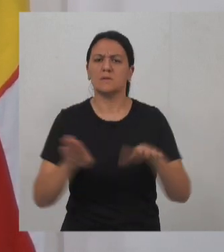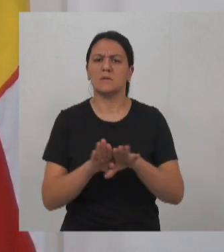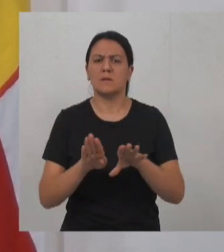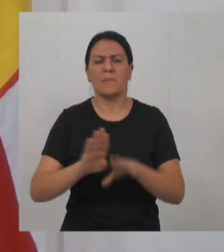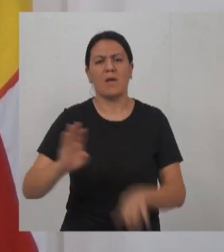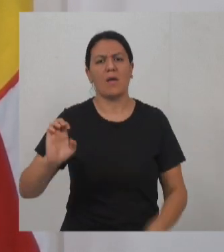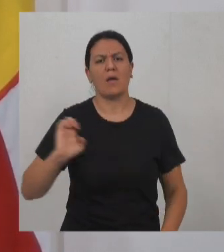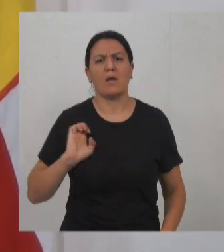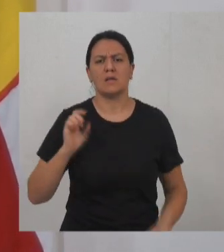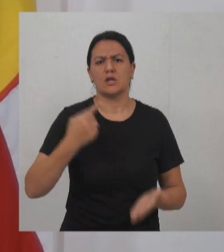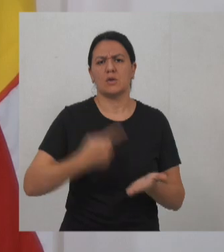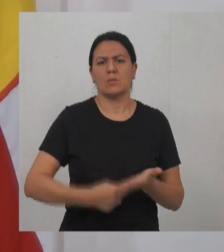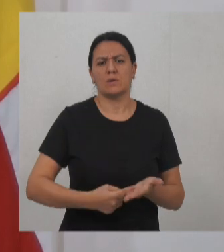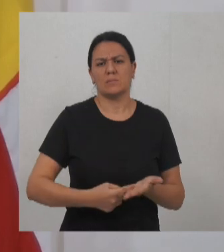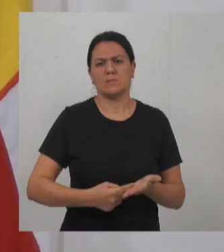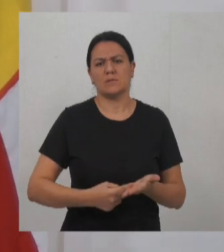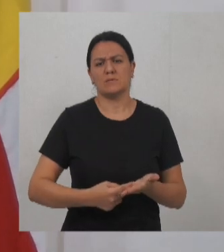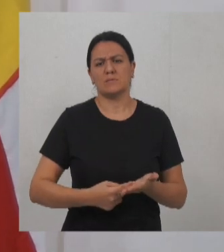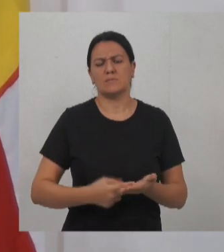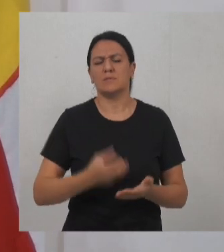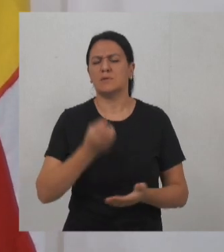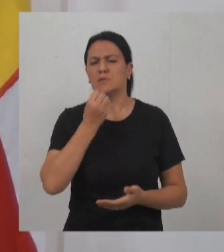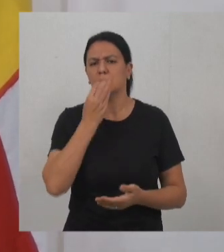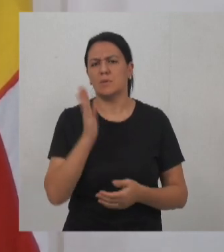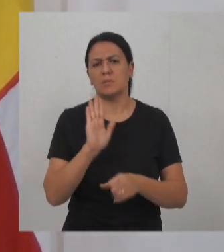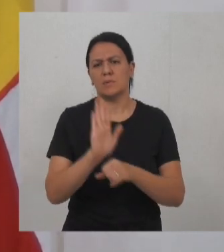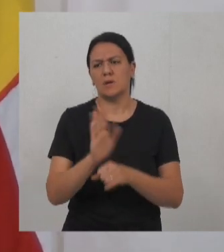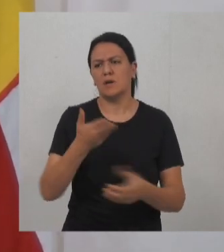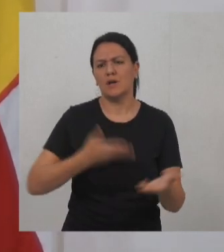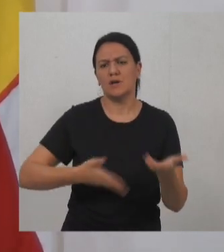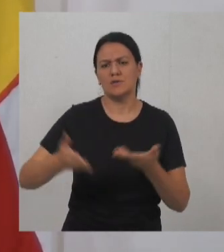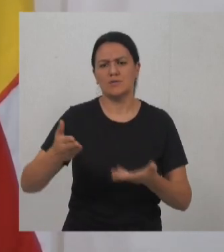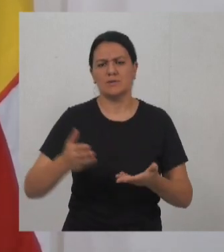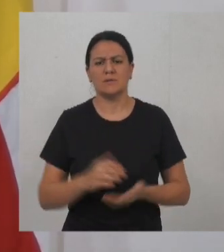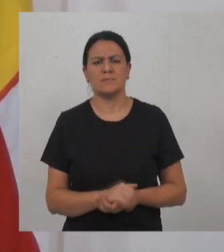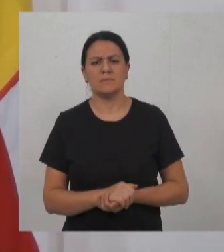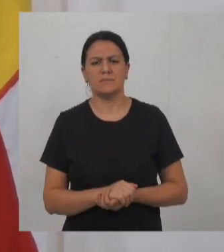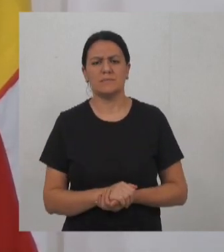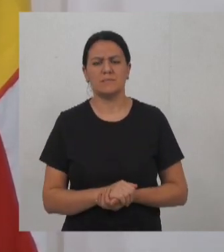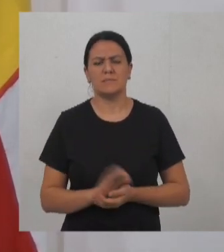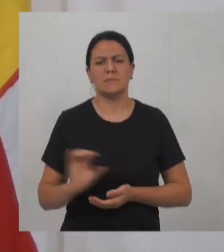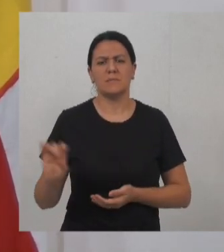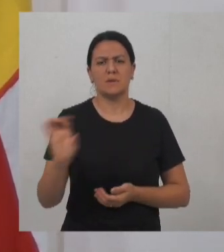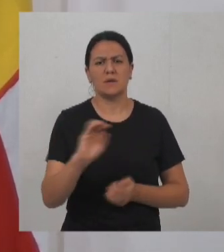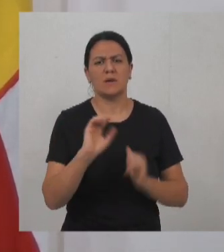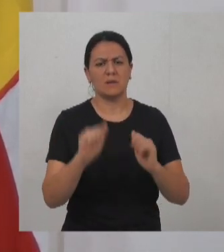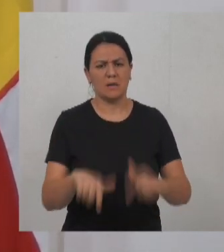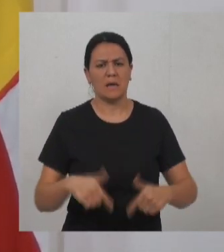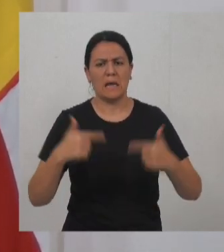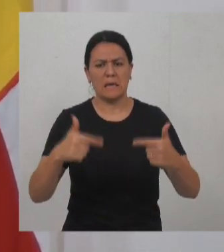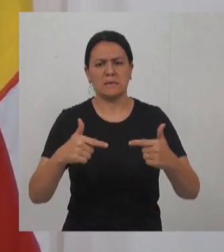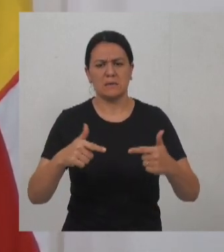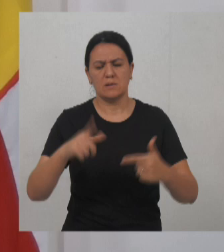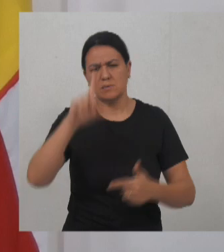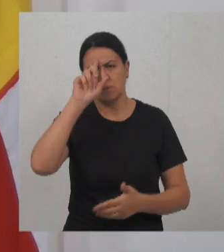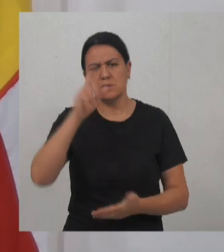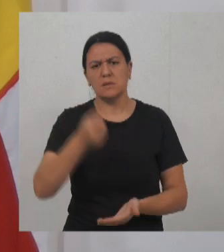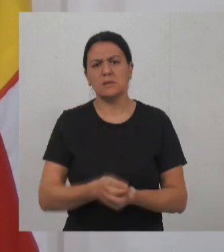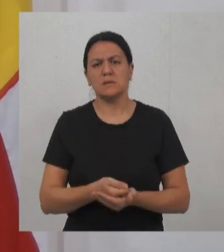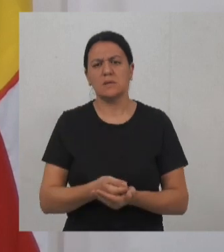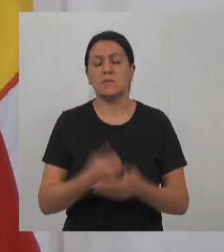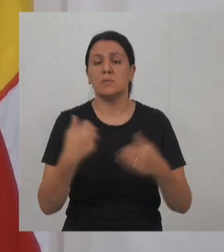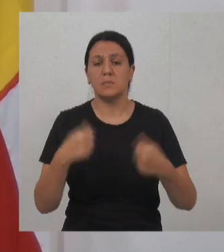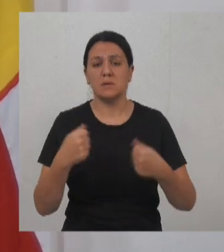compromisso com o bem-estar coletivo. Que as ações e decisões sejam tomadas em